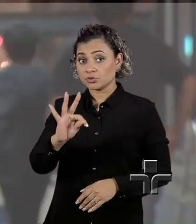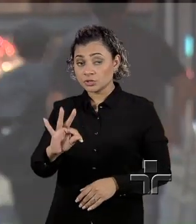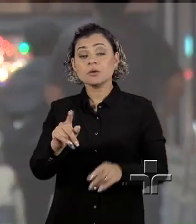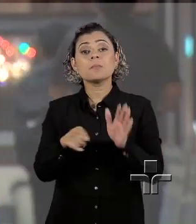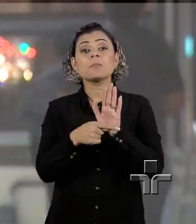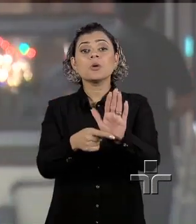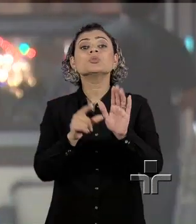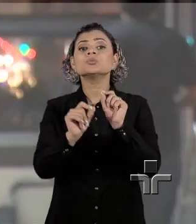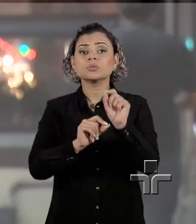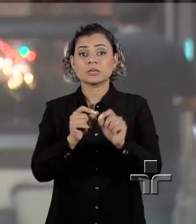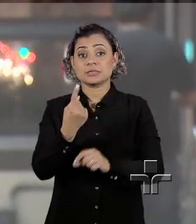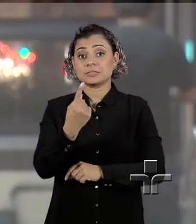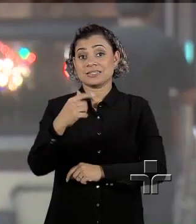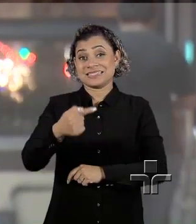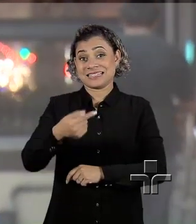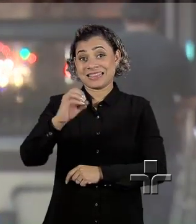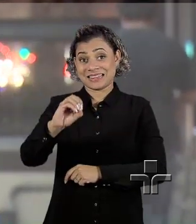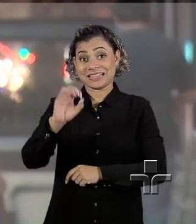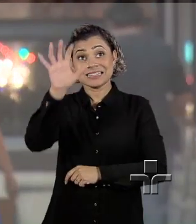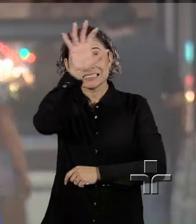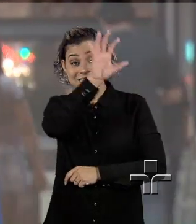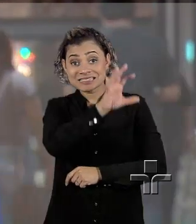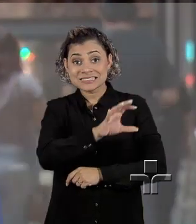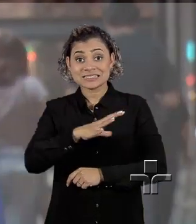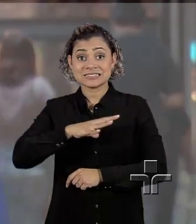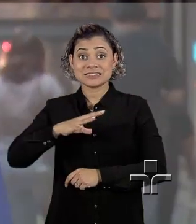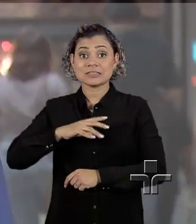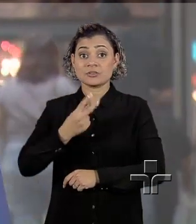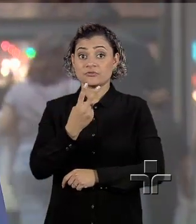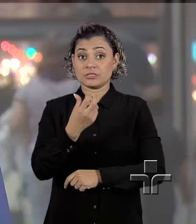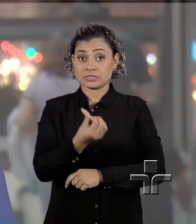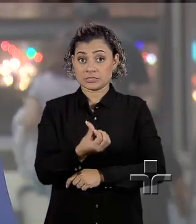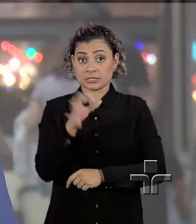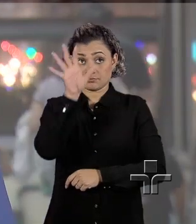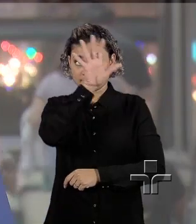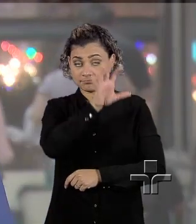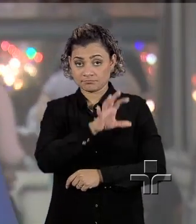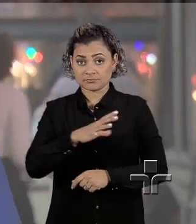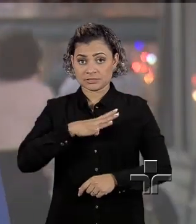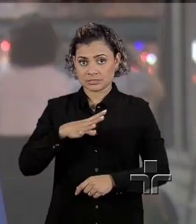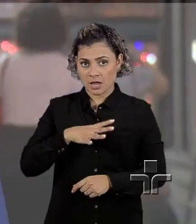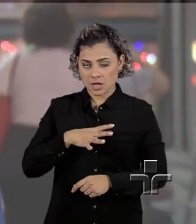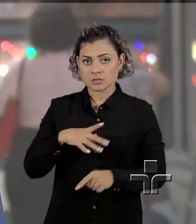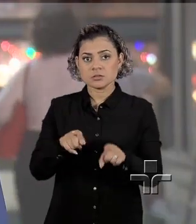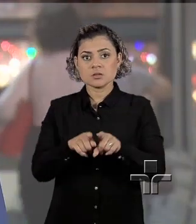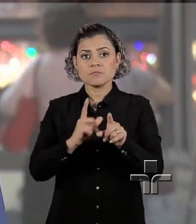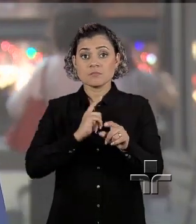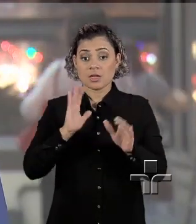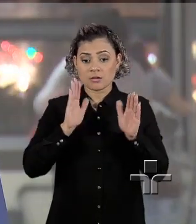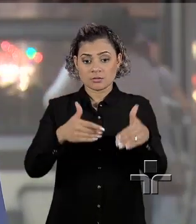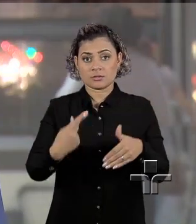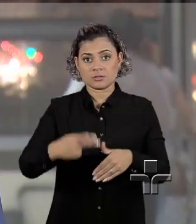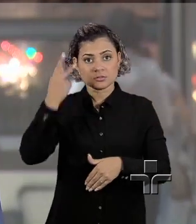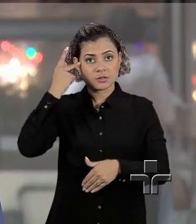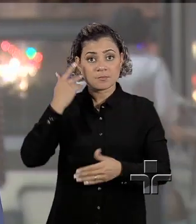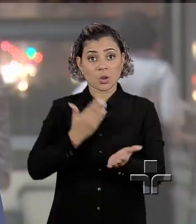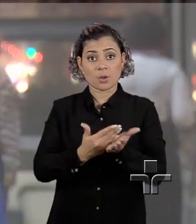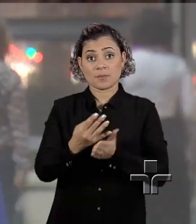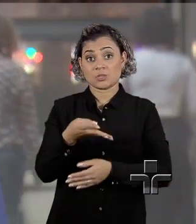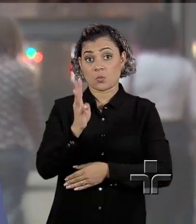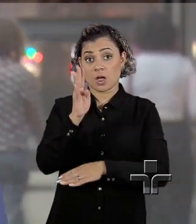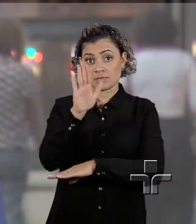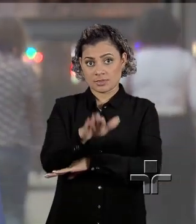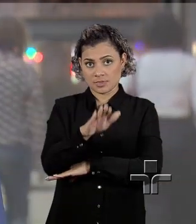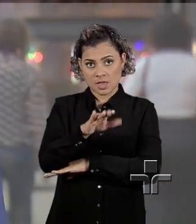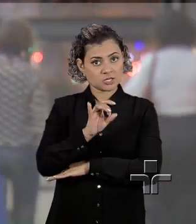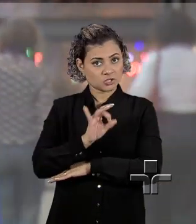em 170 cidades em 26 estados. Aqui em São Paulo, a concentração deve acontecer a partir das 4 horas